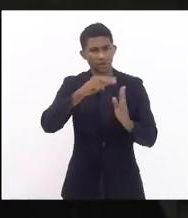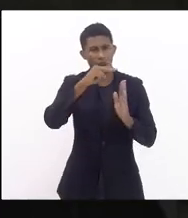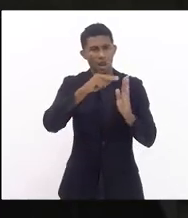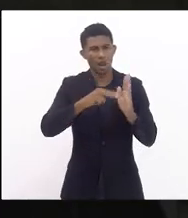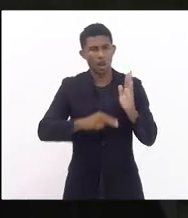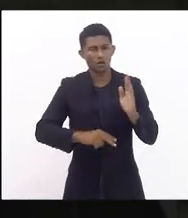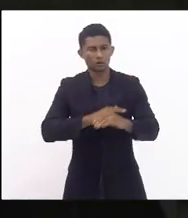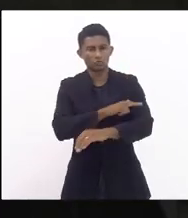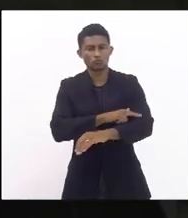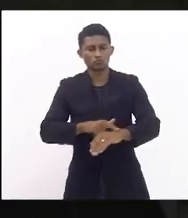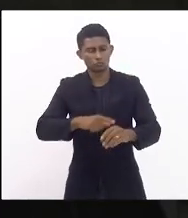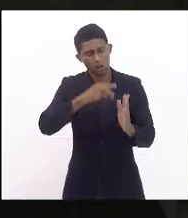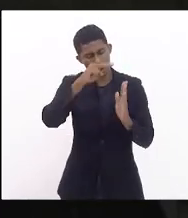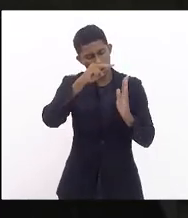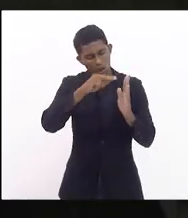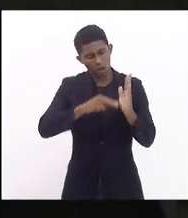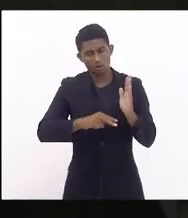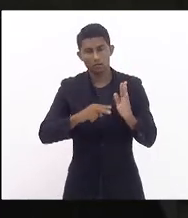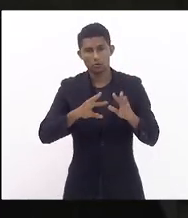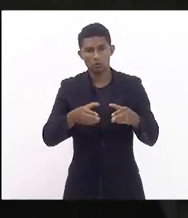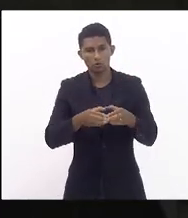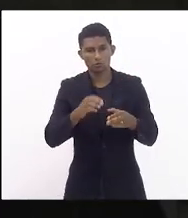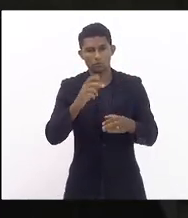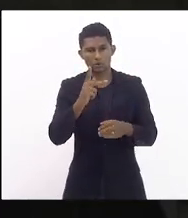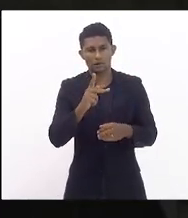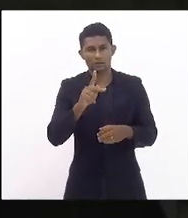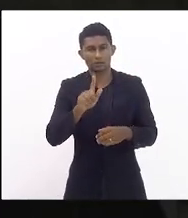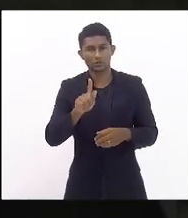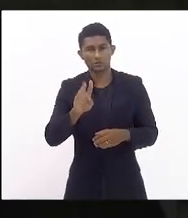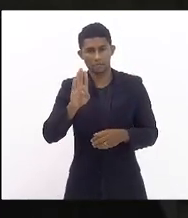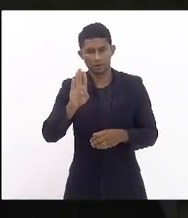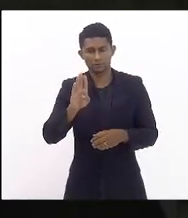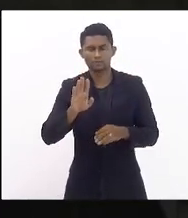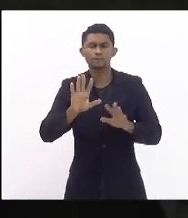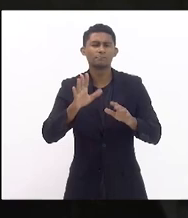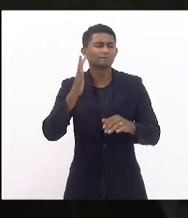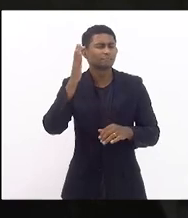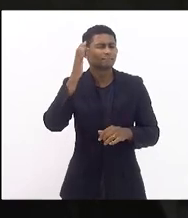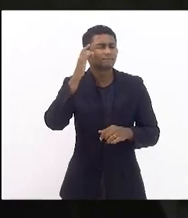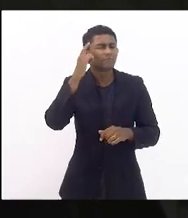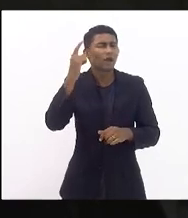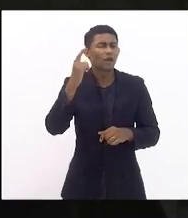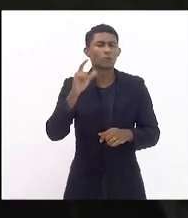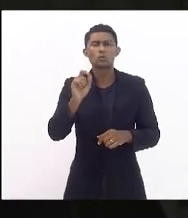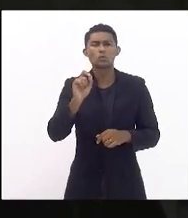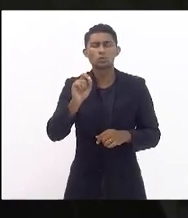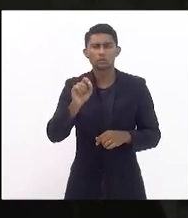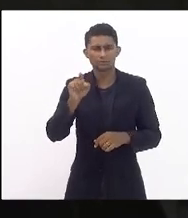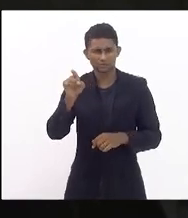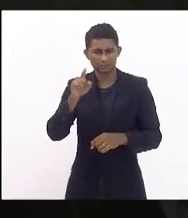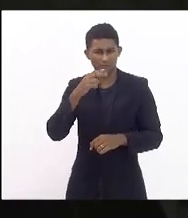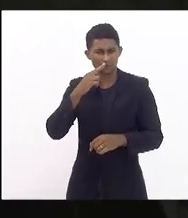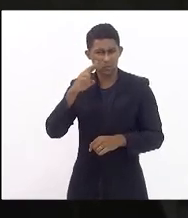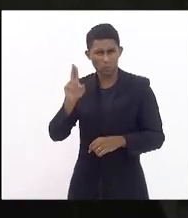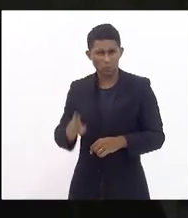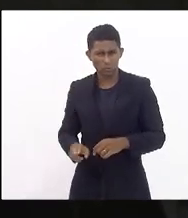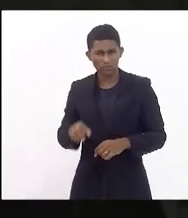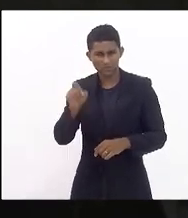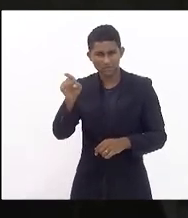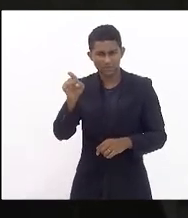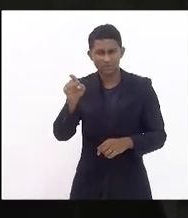Então, achar que a Rússia de hoje é a União das Repúblicas